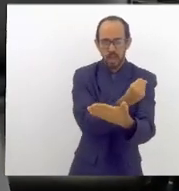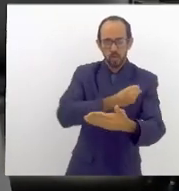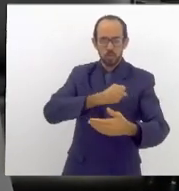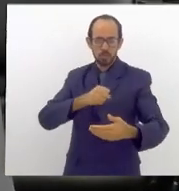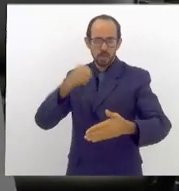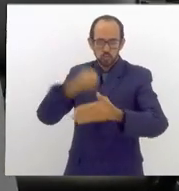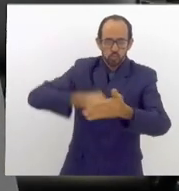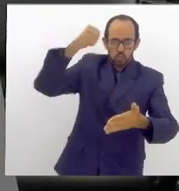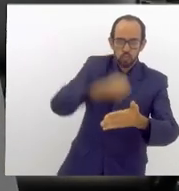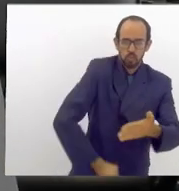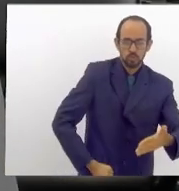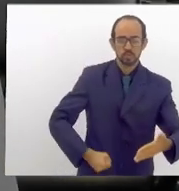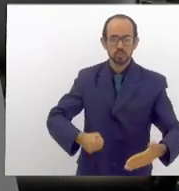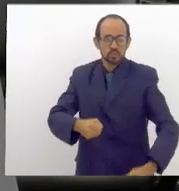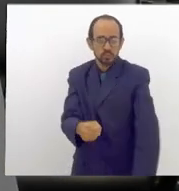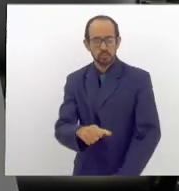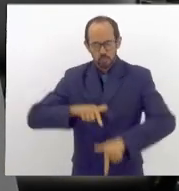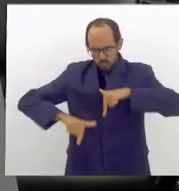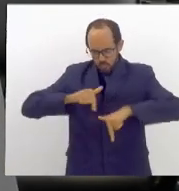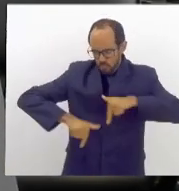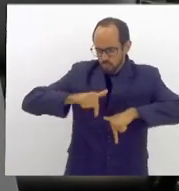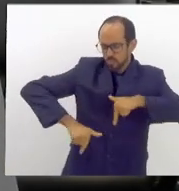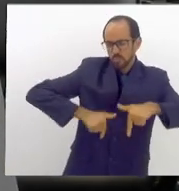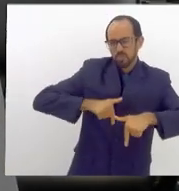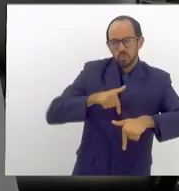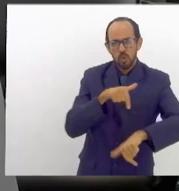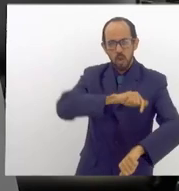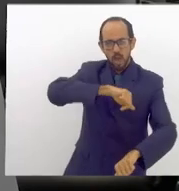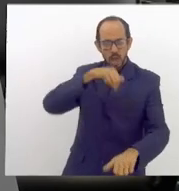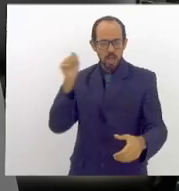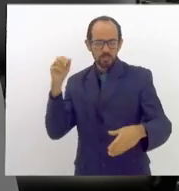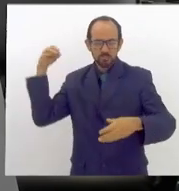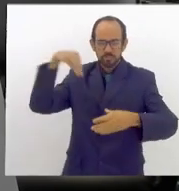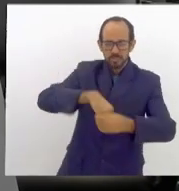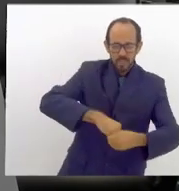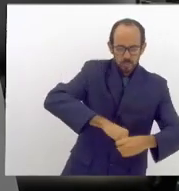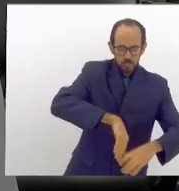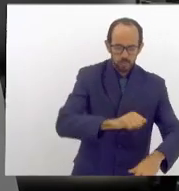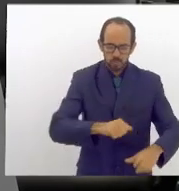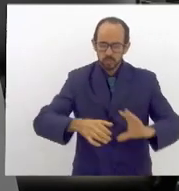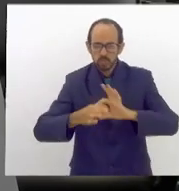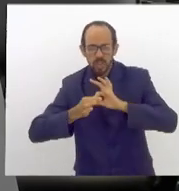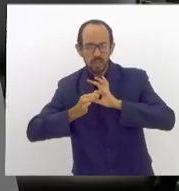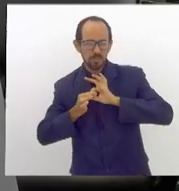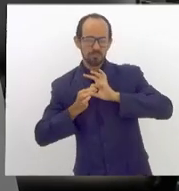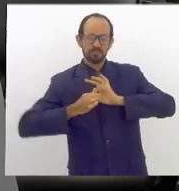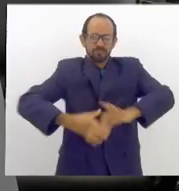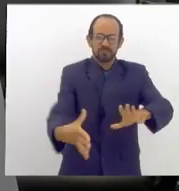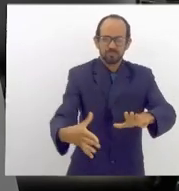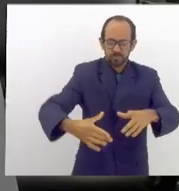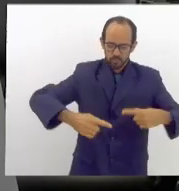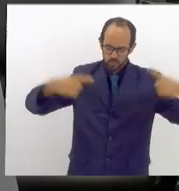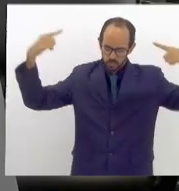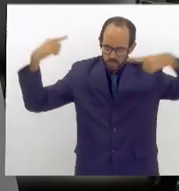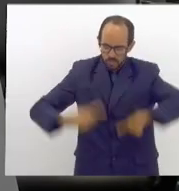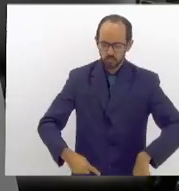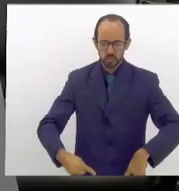conquistar com o braço forte em torcendo a liberdade desafio